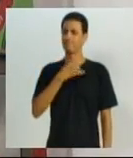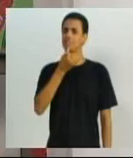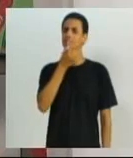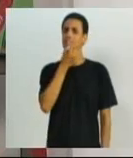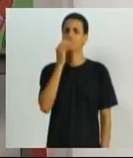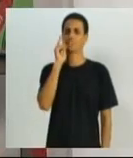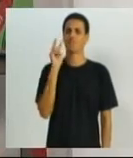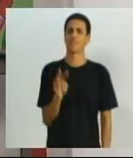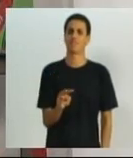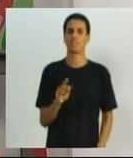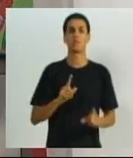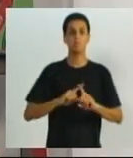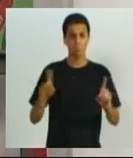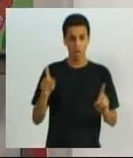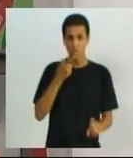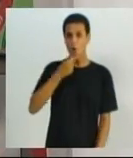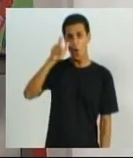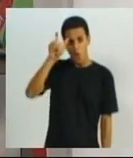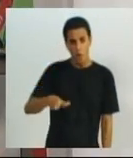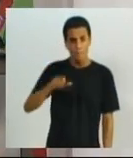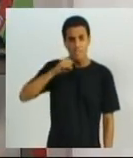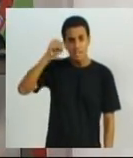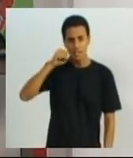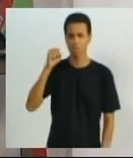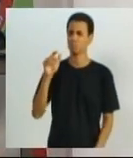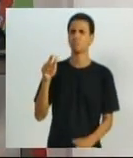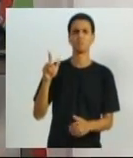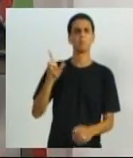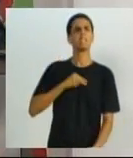mas o Dulcídio Amaral mereceu.